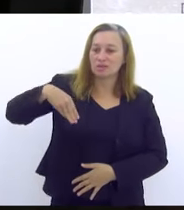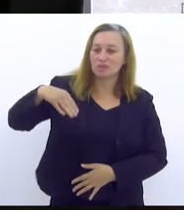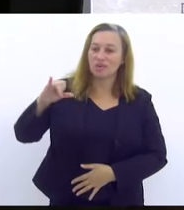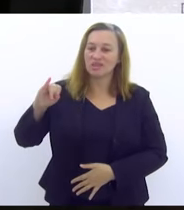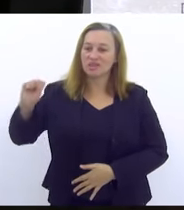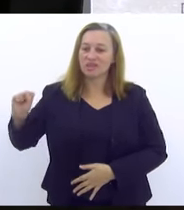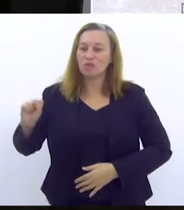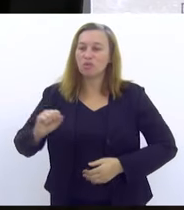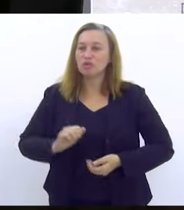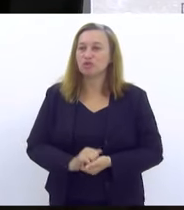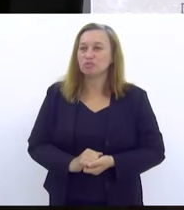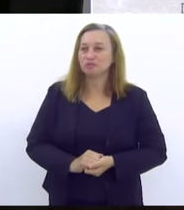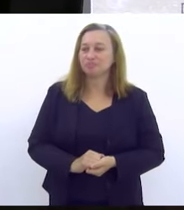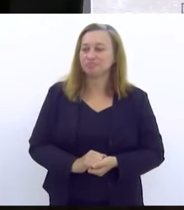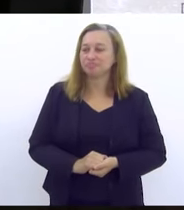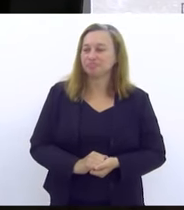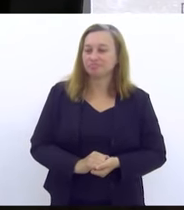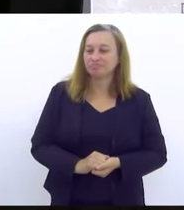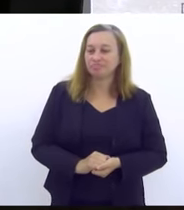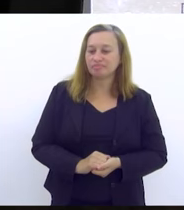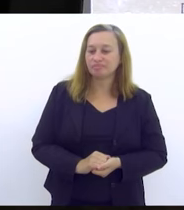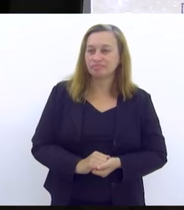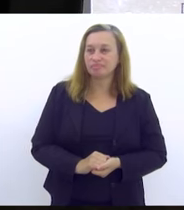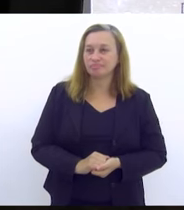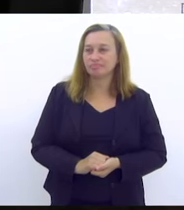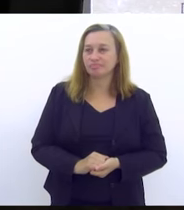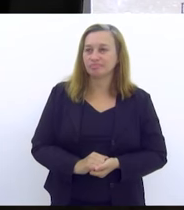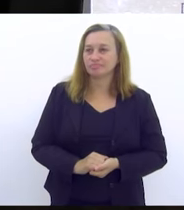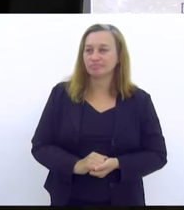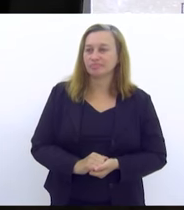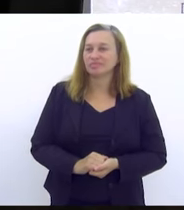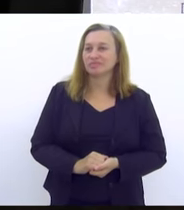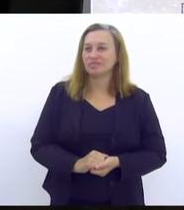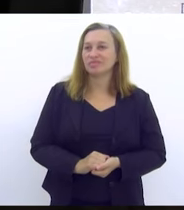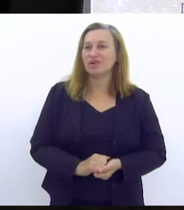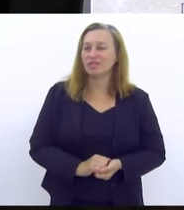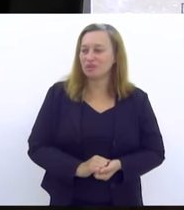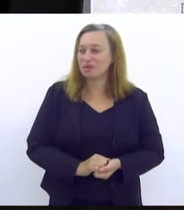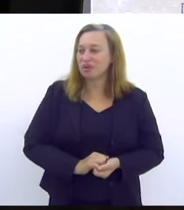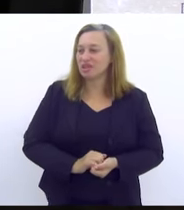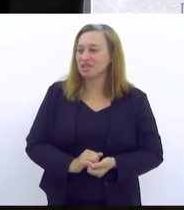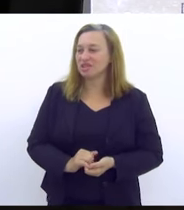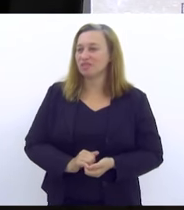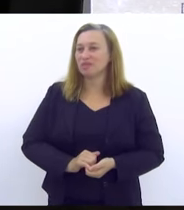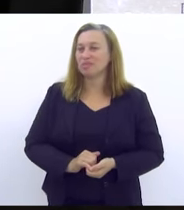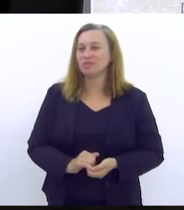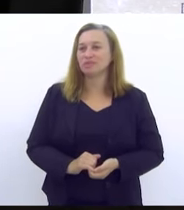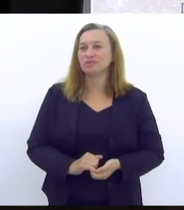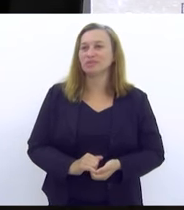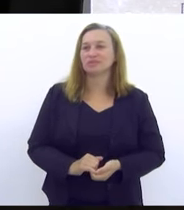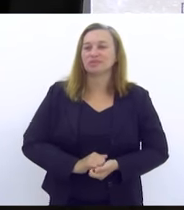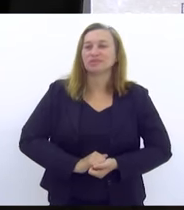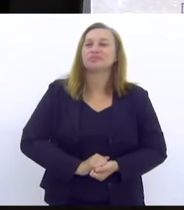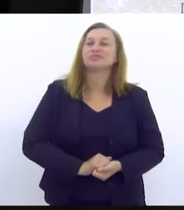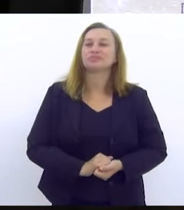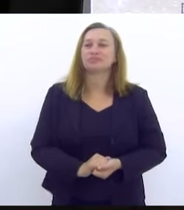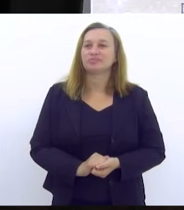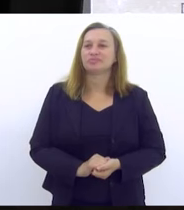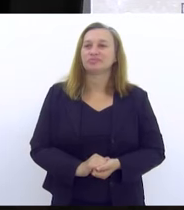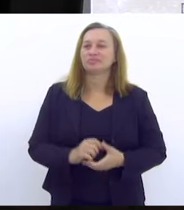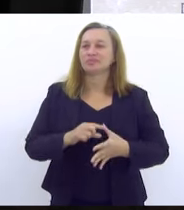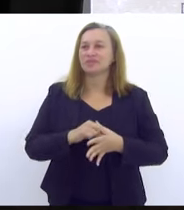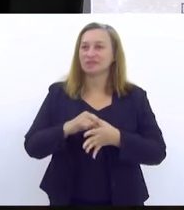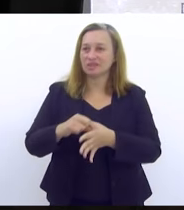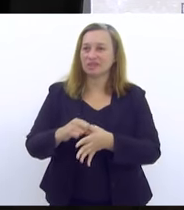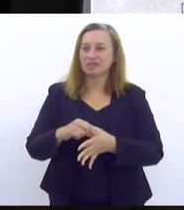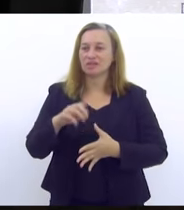Moisés, que é o nosso pastor. Aperta o botãozinho aí, pastor. Pastor Moisés é líder de um